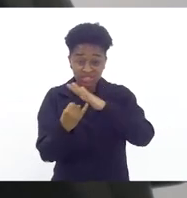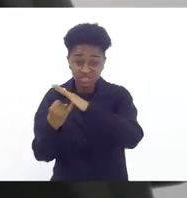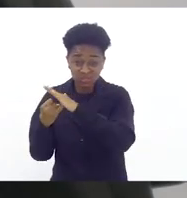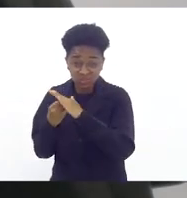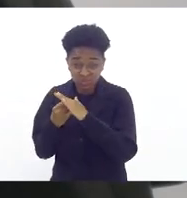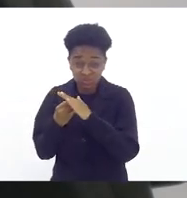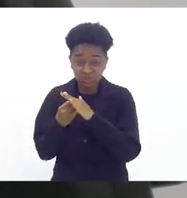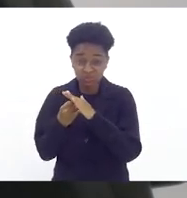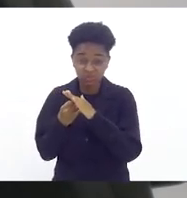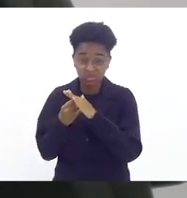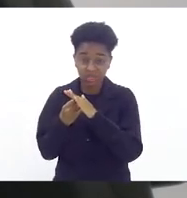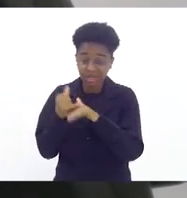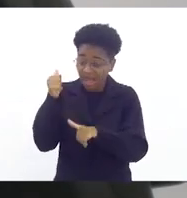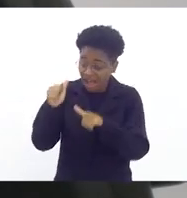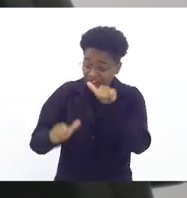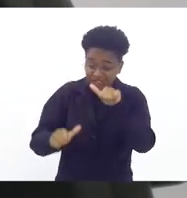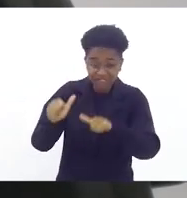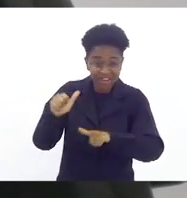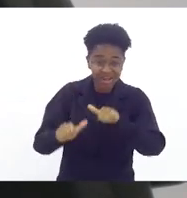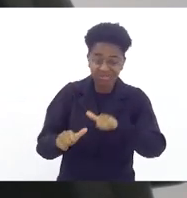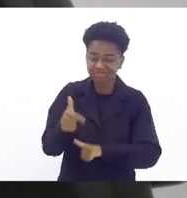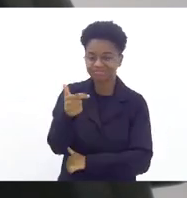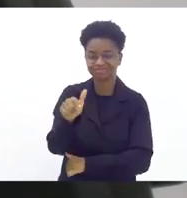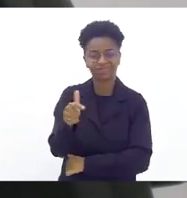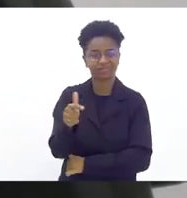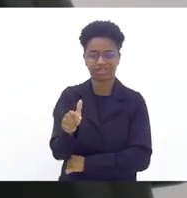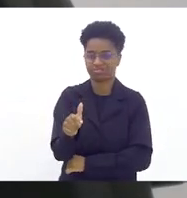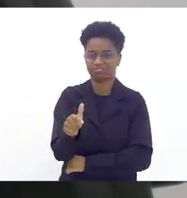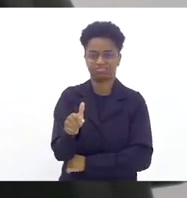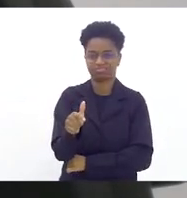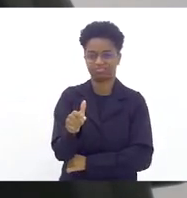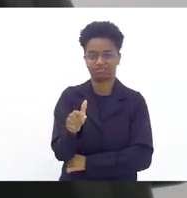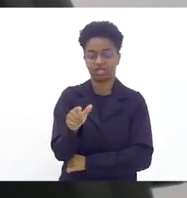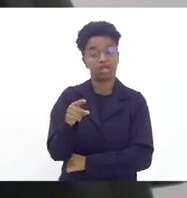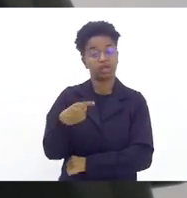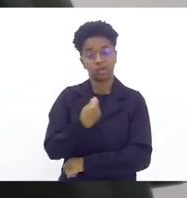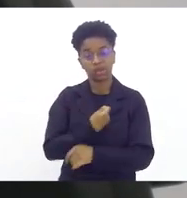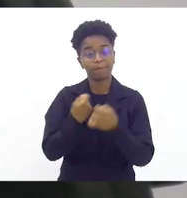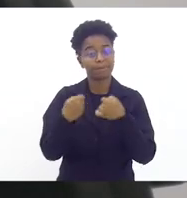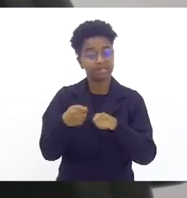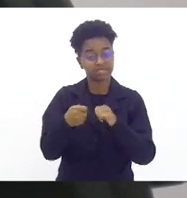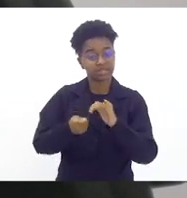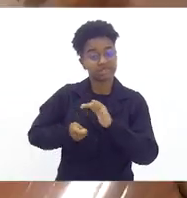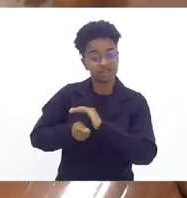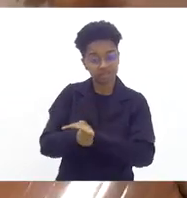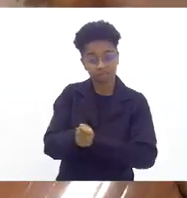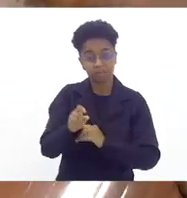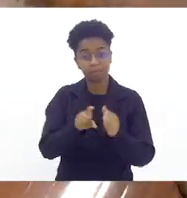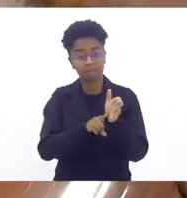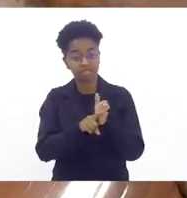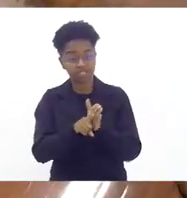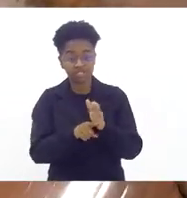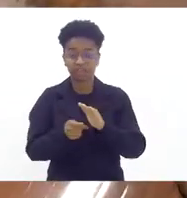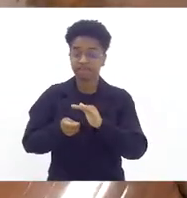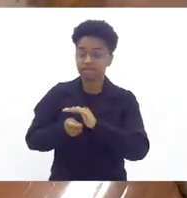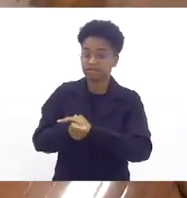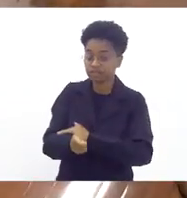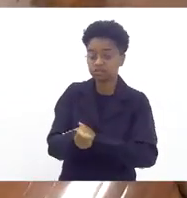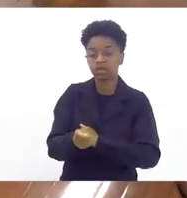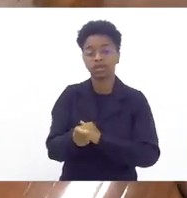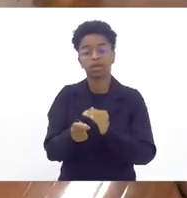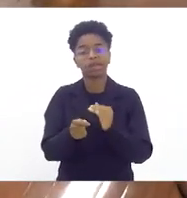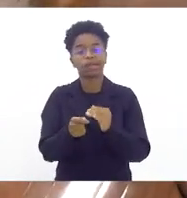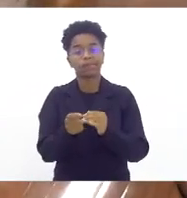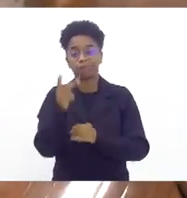não são avaliadas nesse sentido. A gente precisa de investimento em pesquisa, investimento em pessoal capacitado para